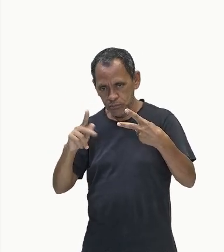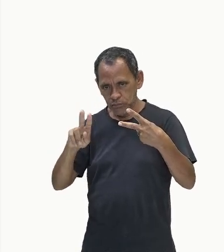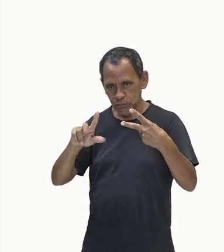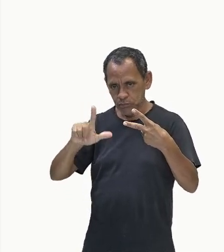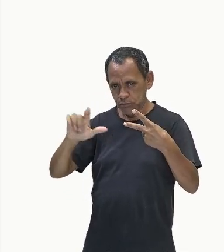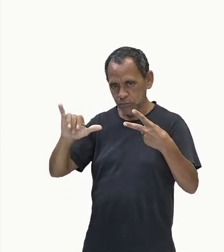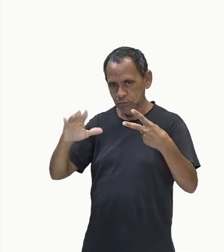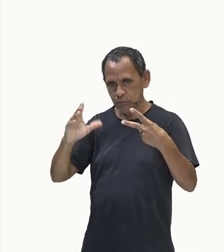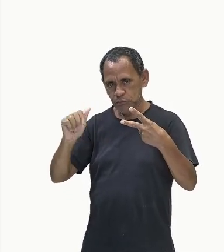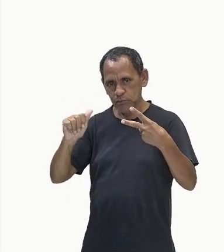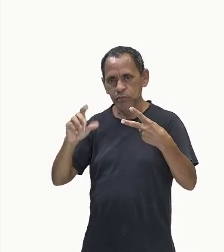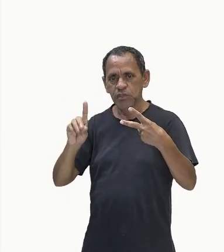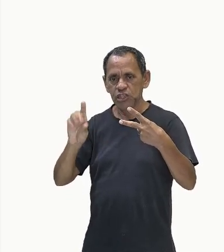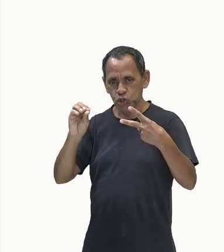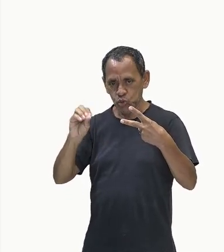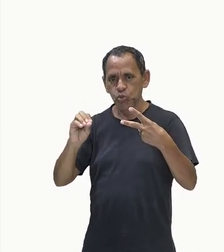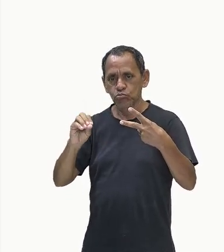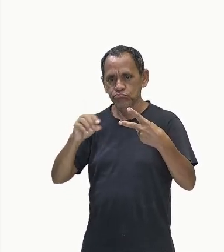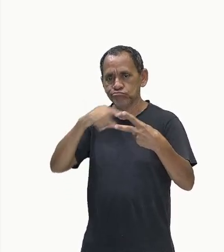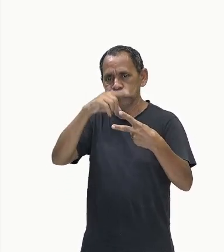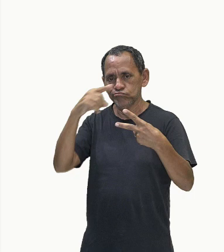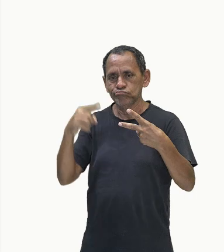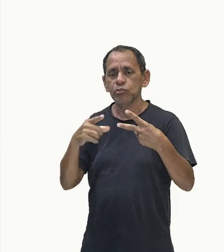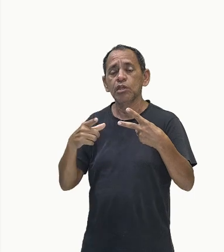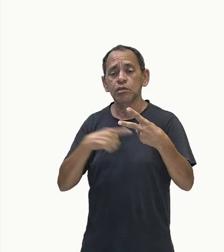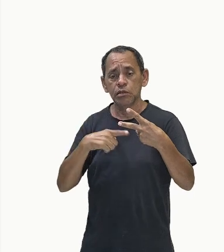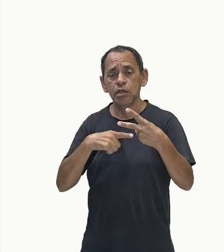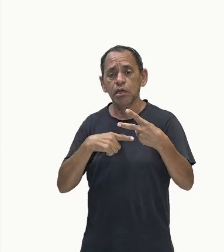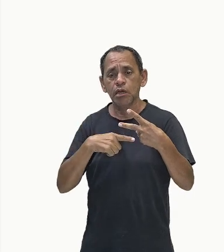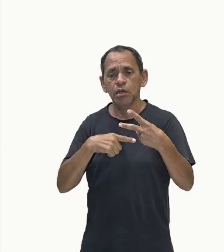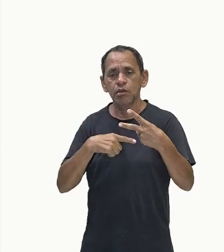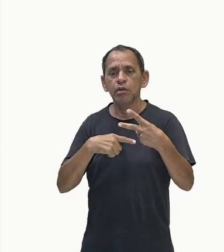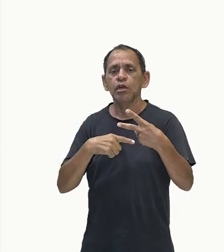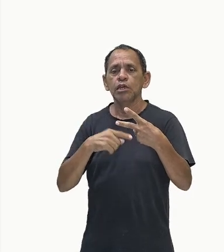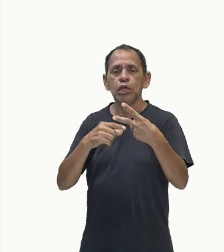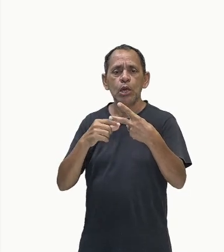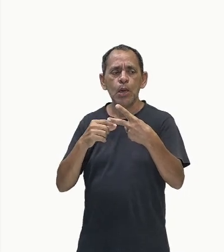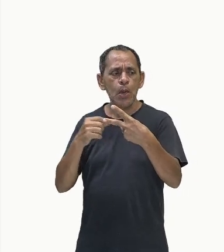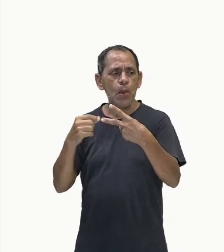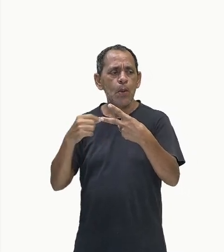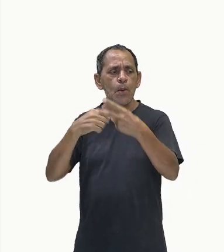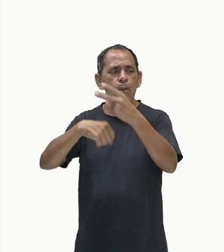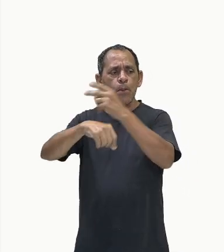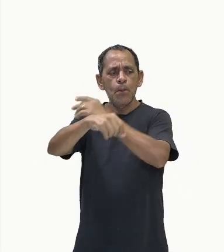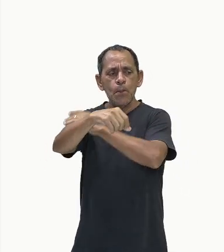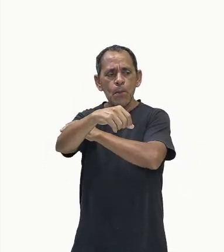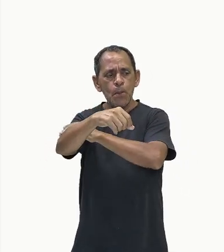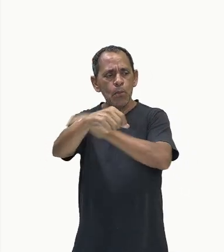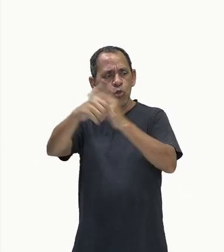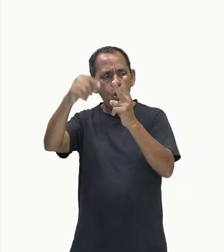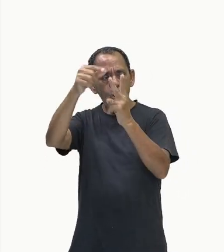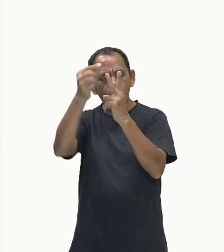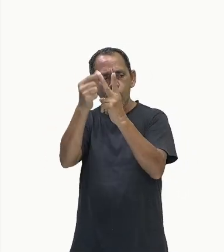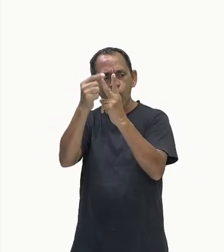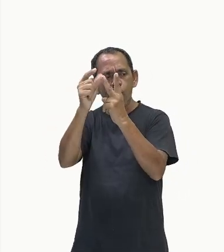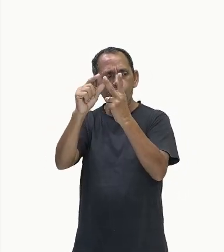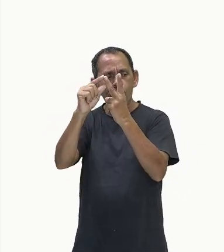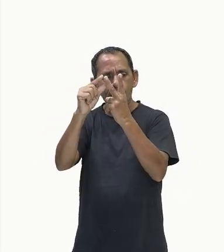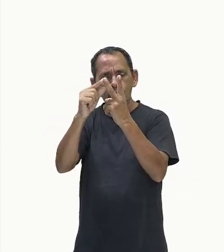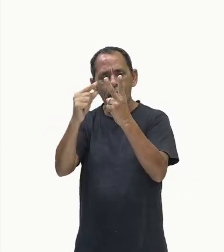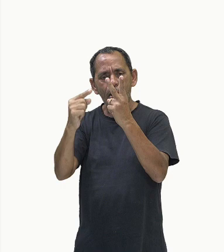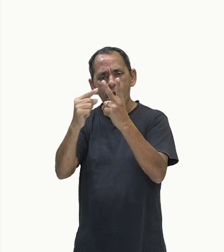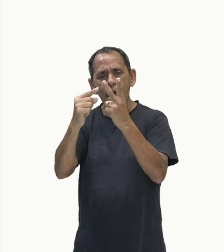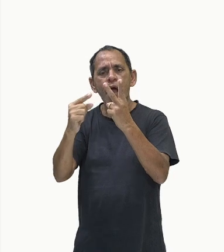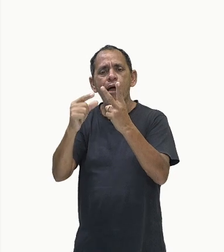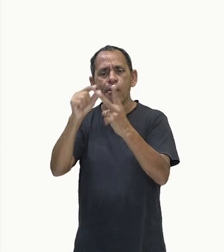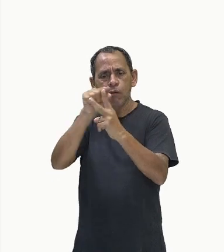tá? Esses possuem braços, tá? Que podem ter tamanhos diferentes,